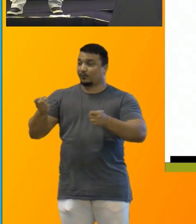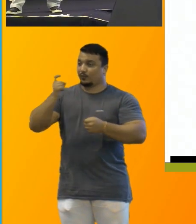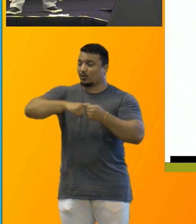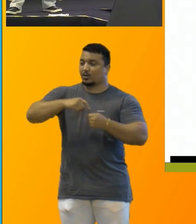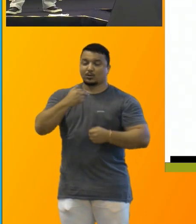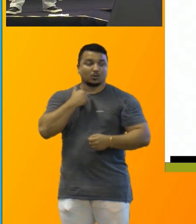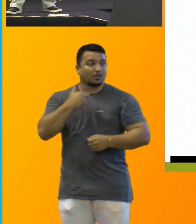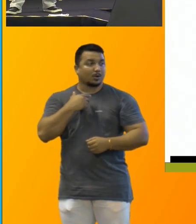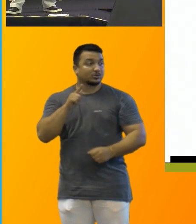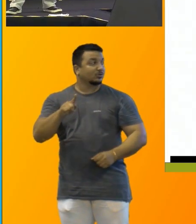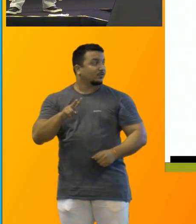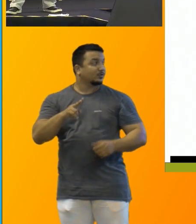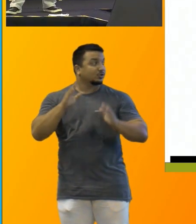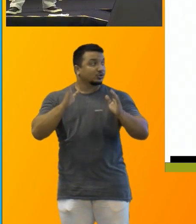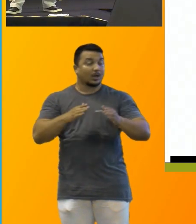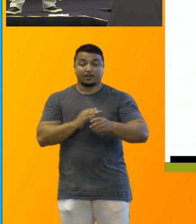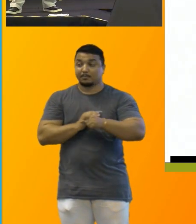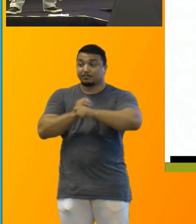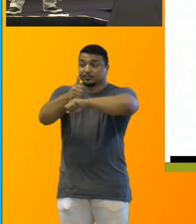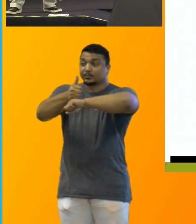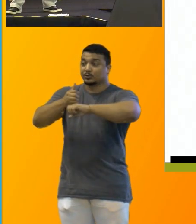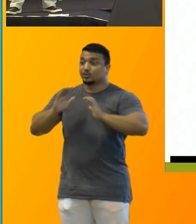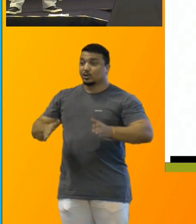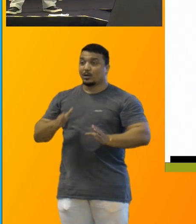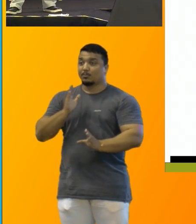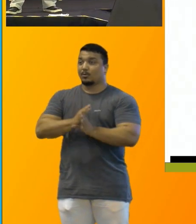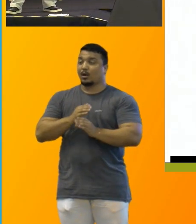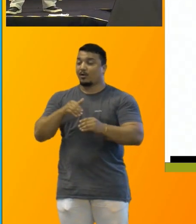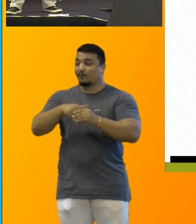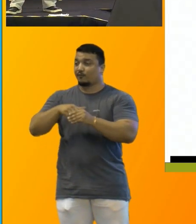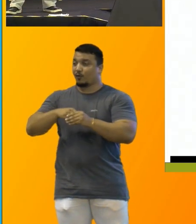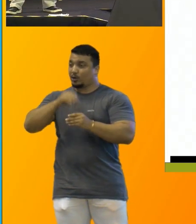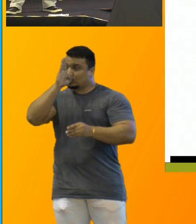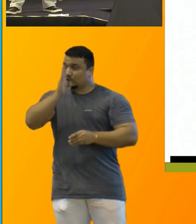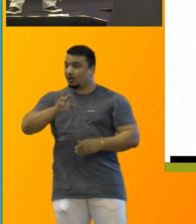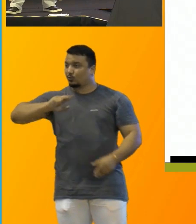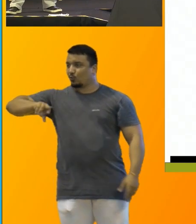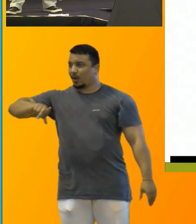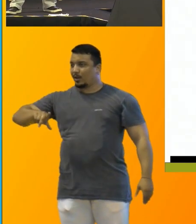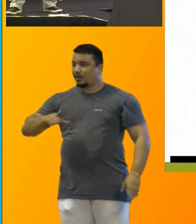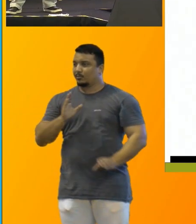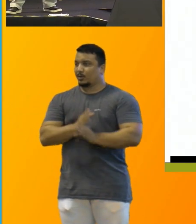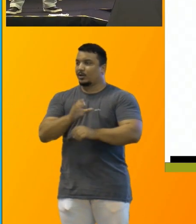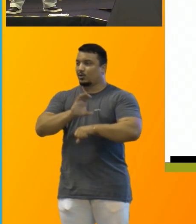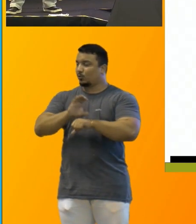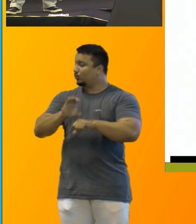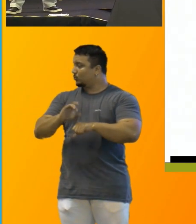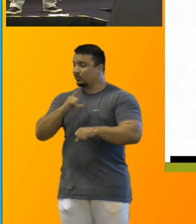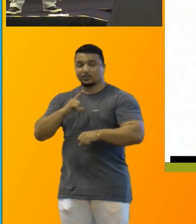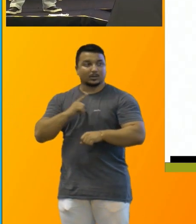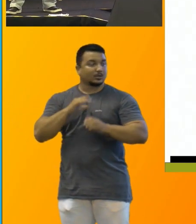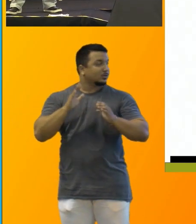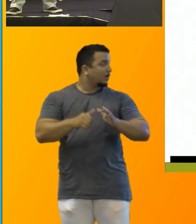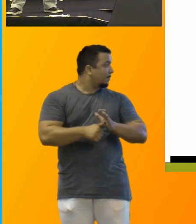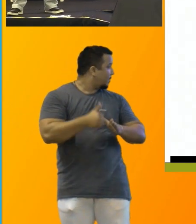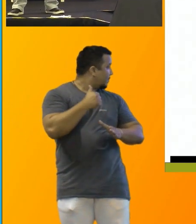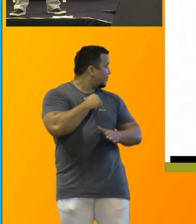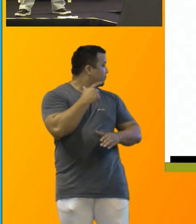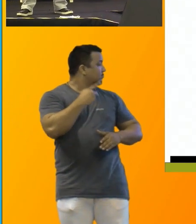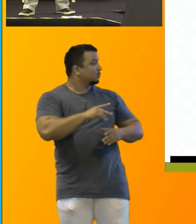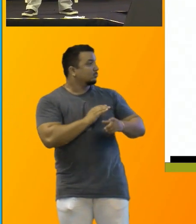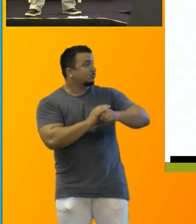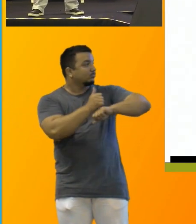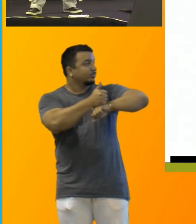Vargas já tinha sido eleito como primeiro presidente por voto indireto. Estava lá na Constituição, o primeiro presidente será eleito por